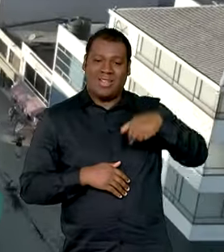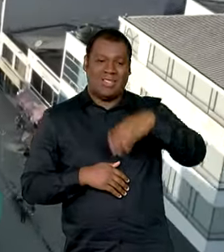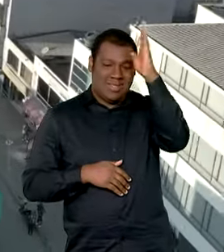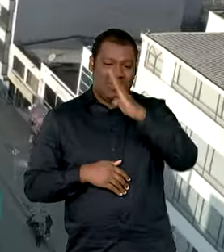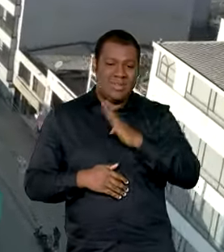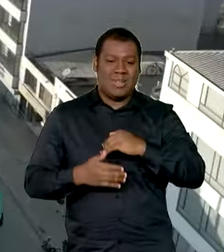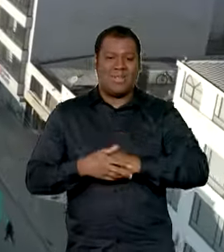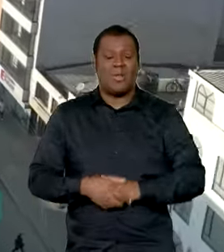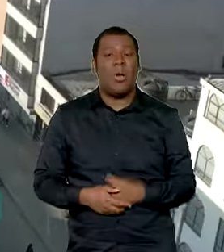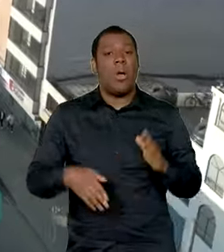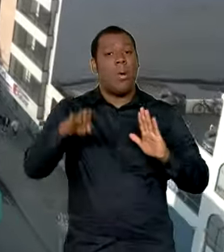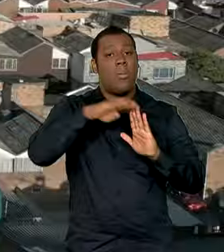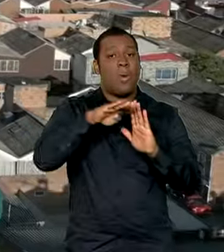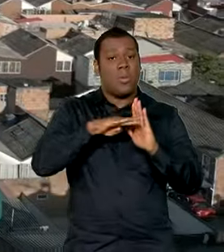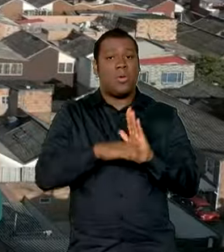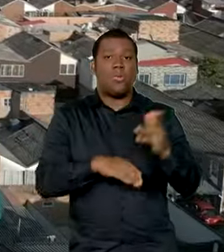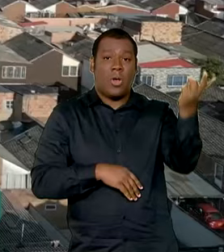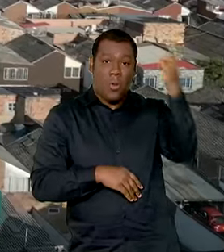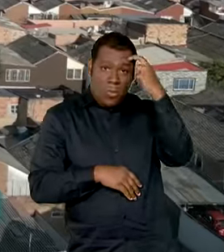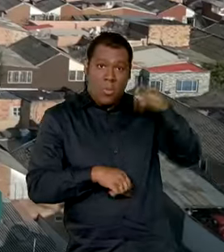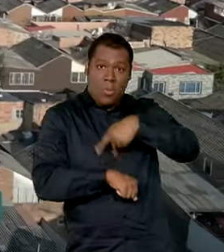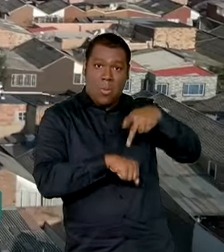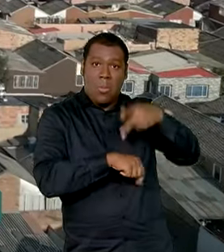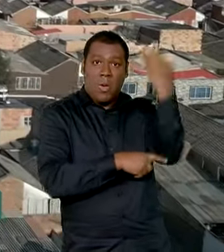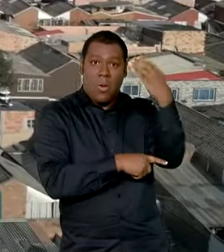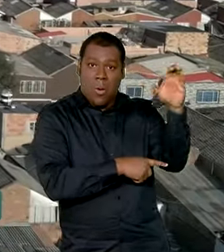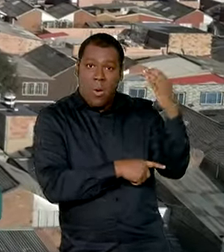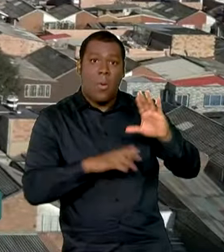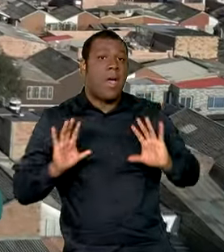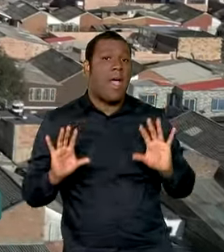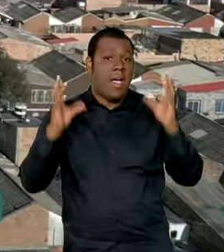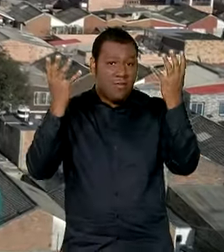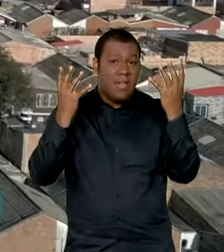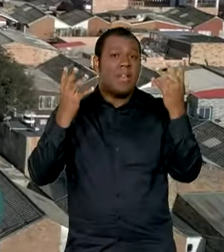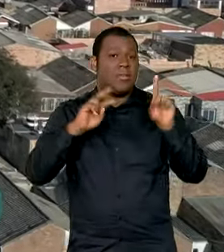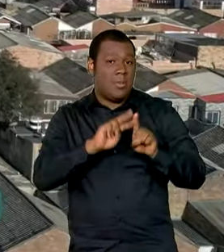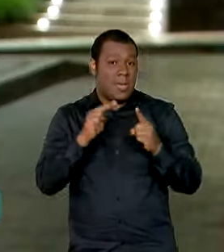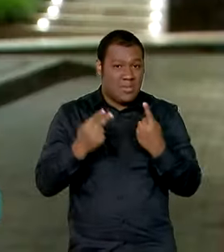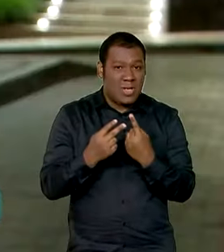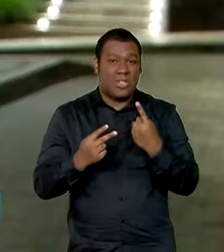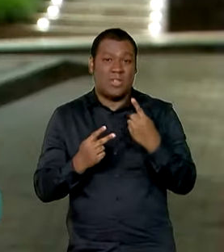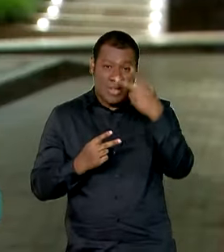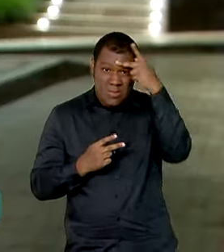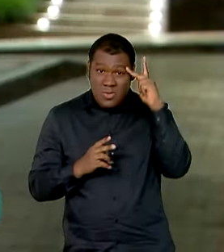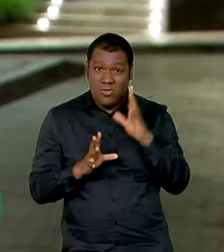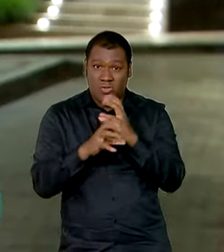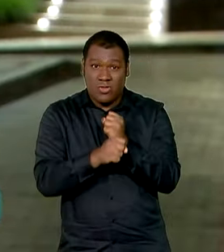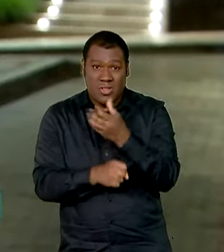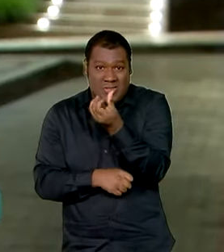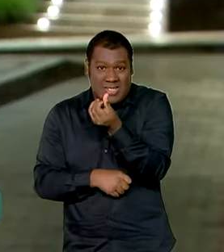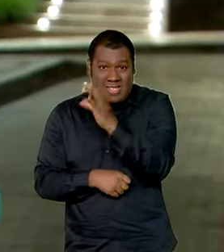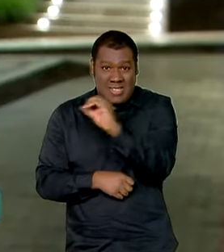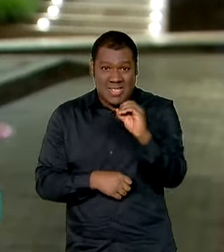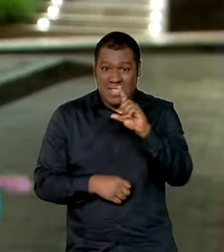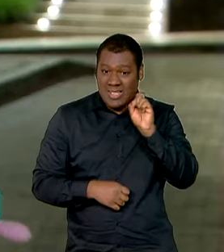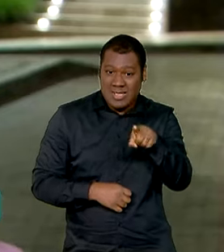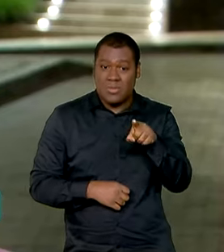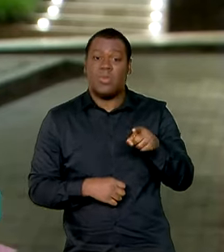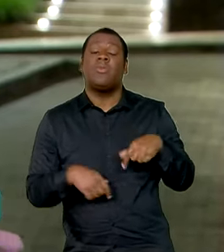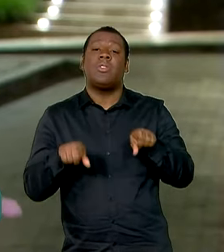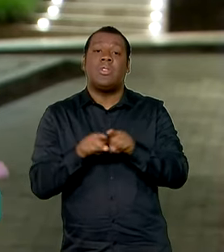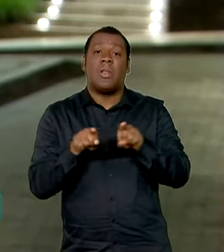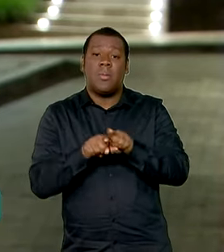Principal programação cultural da Colômbia, o evento deve reunir 600 mil pessoas e vai contar com a presença de mais de